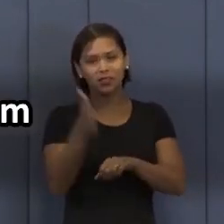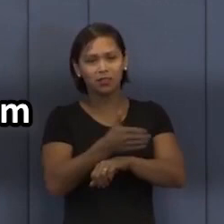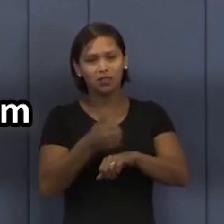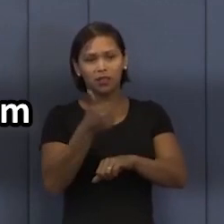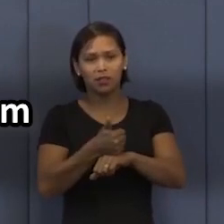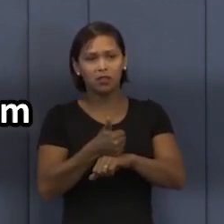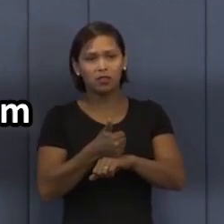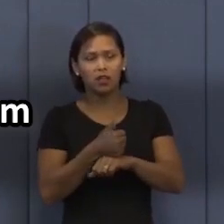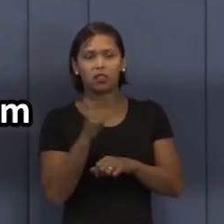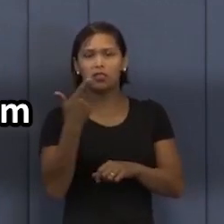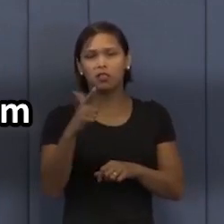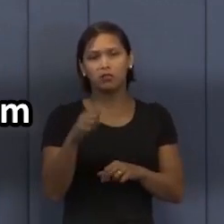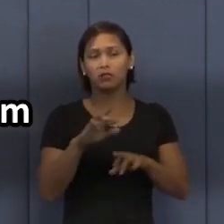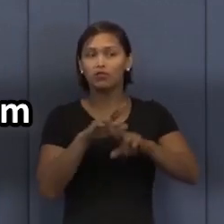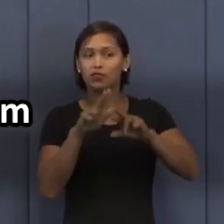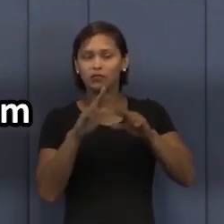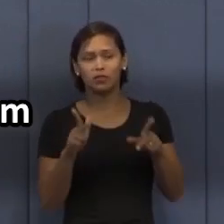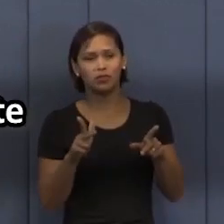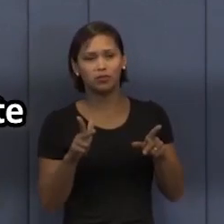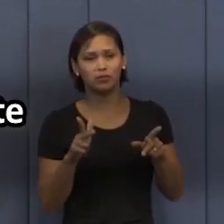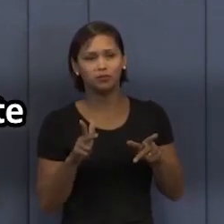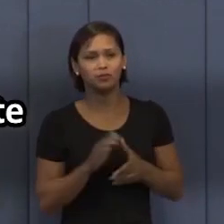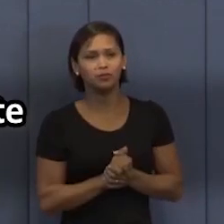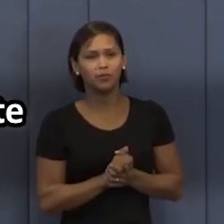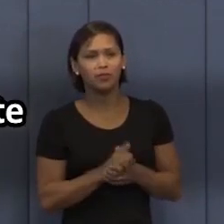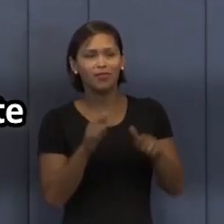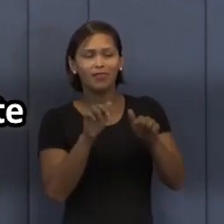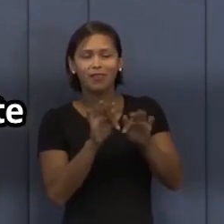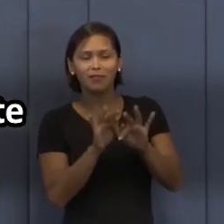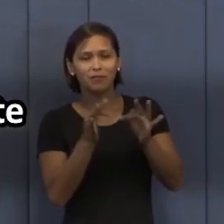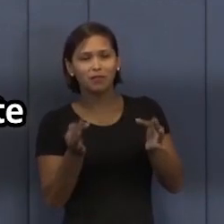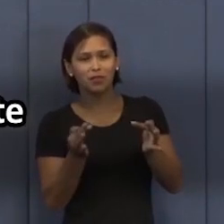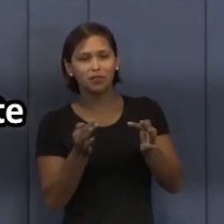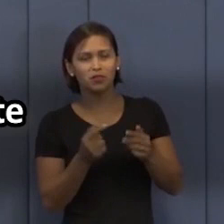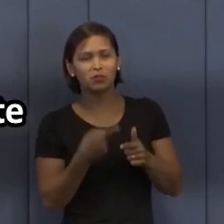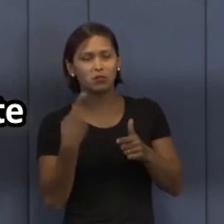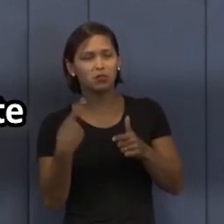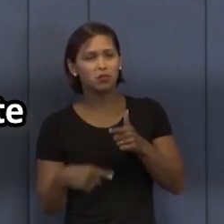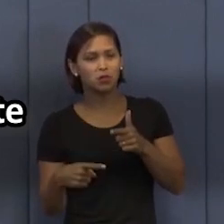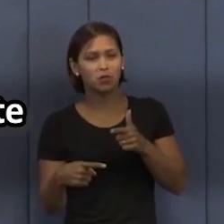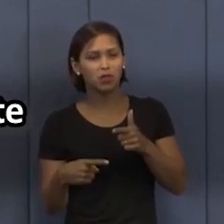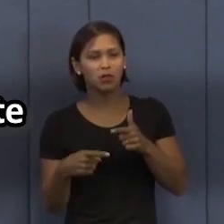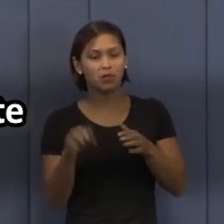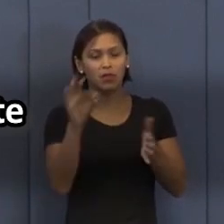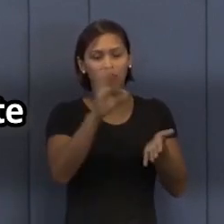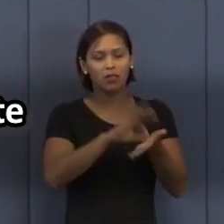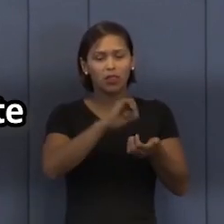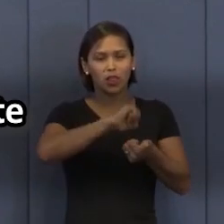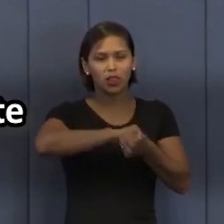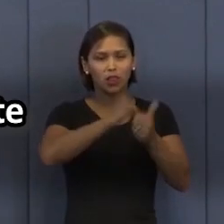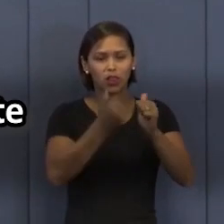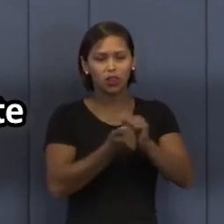não é isso que vocês estão achando. Ele simplesmente coloca esse problema... na ponta